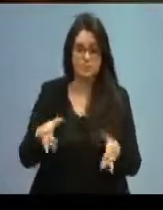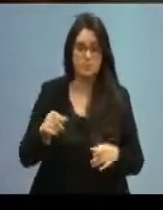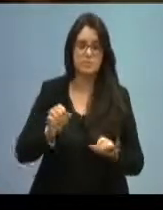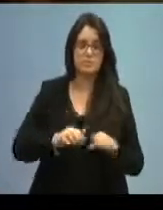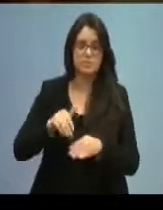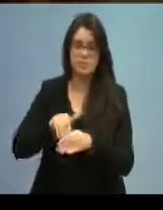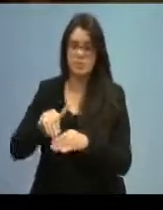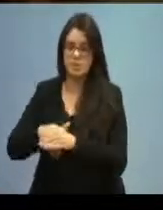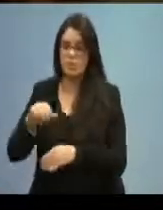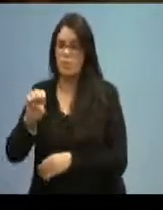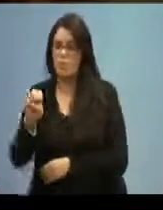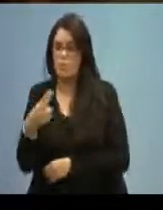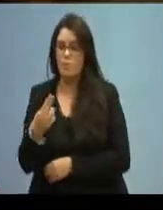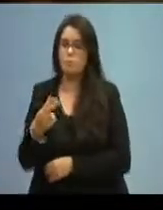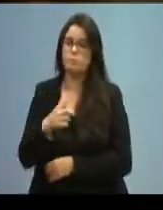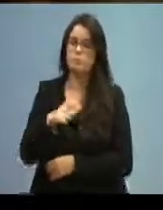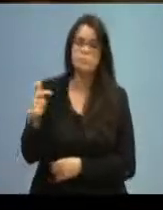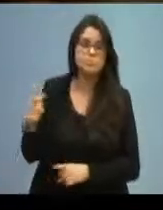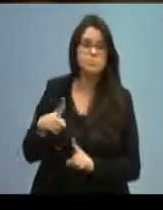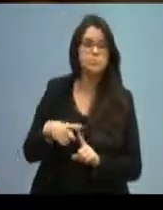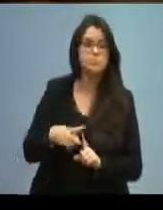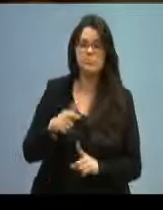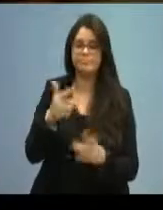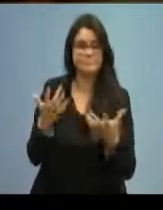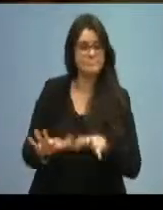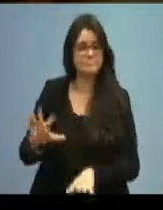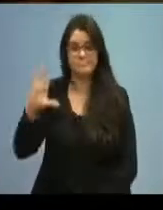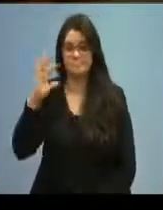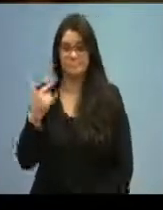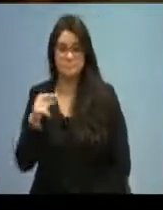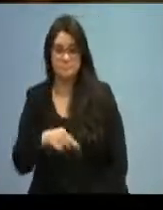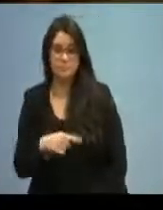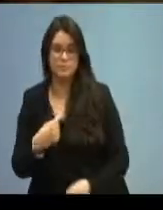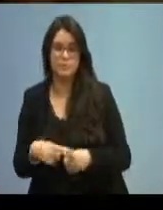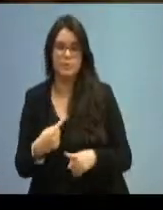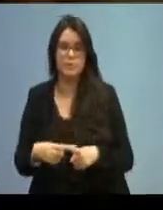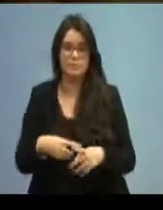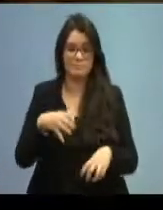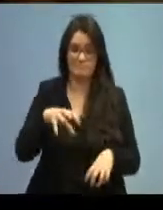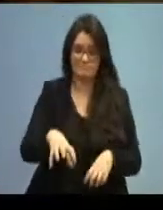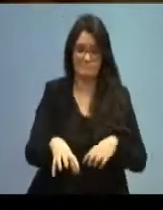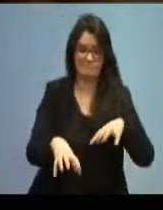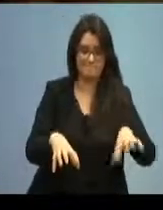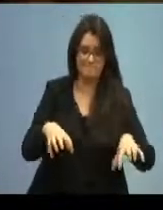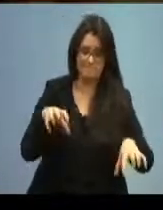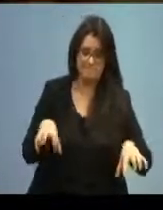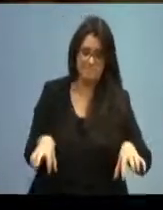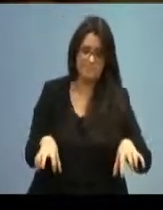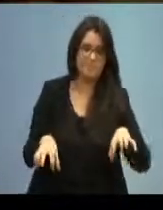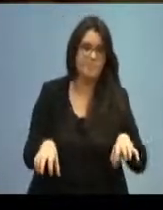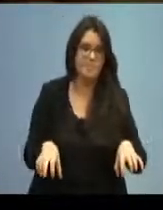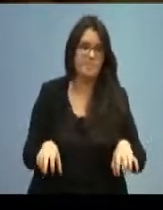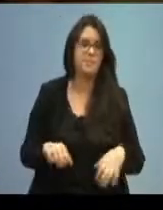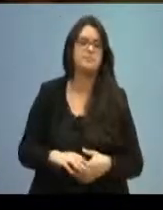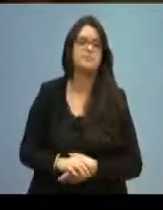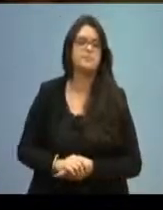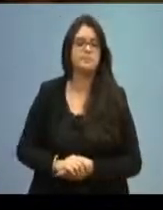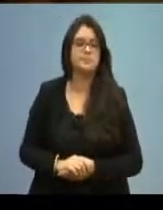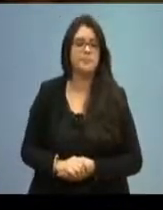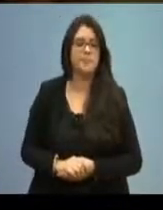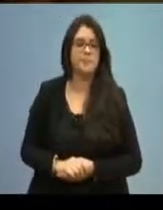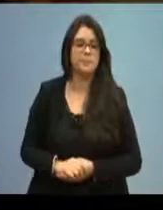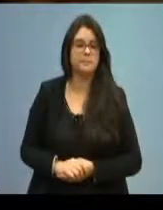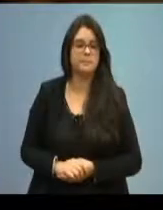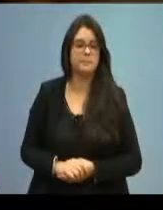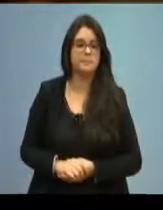outras naturezas, não vai querer resolver isso, porque são nichos. São nichos, gente. Eu não. A gente